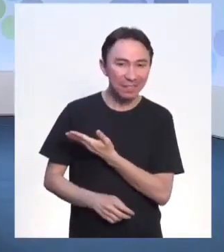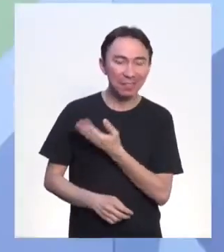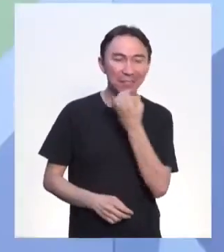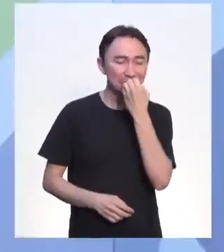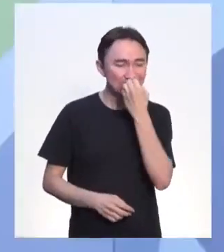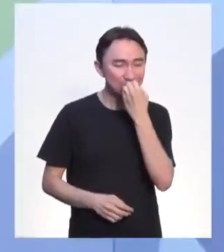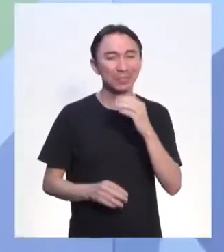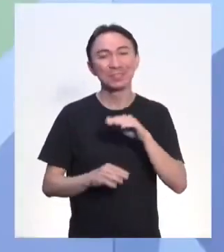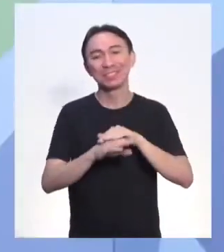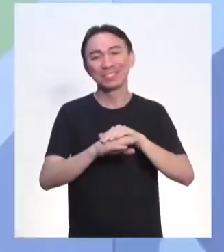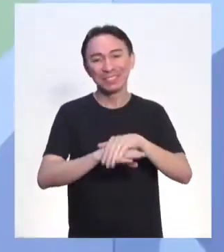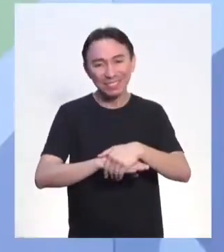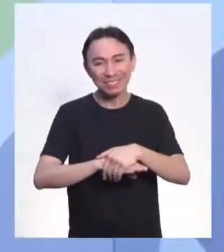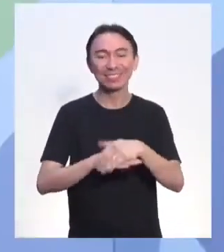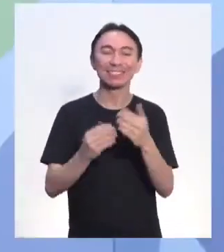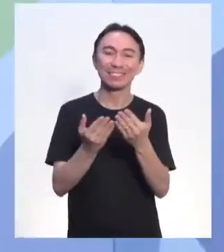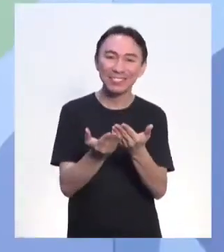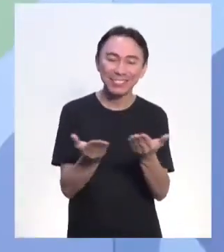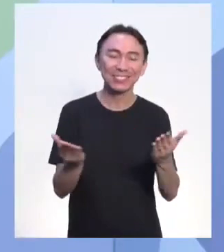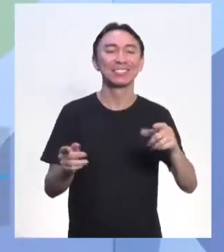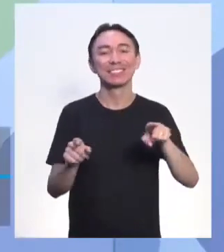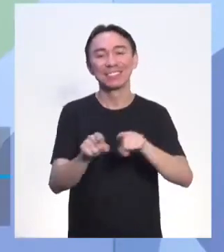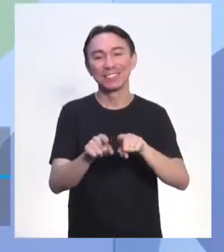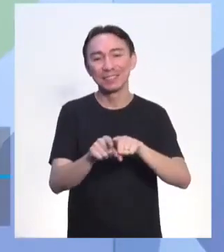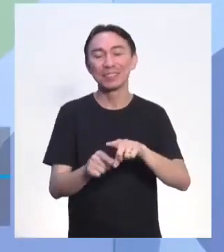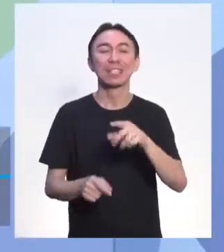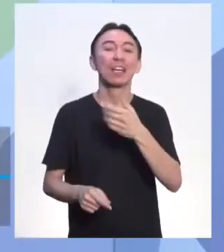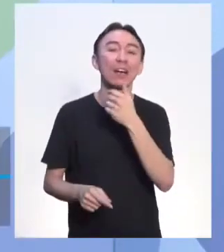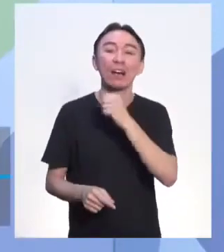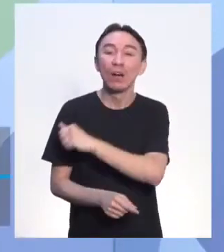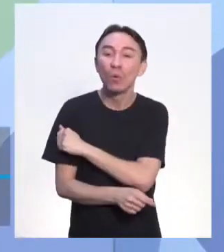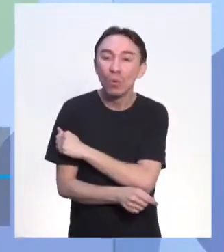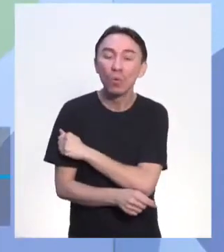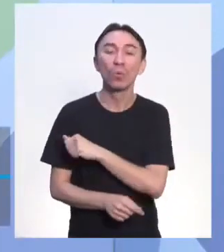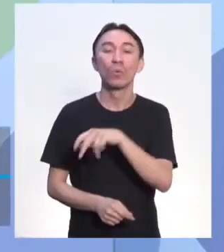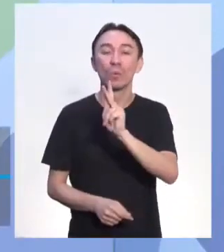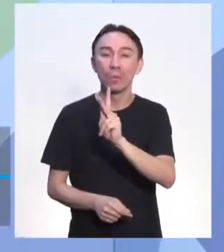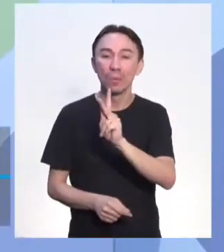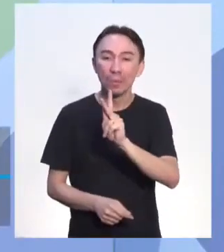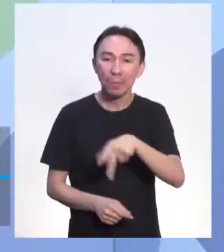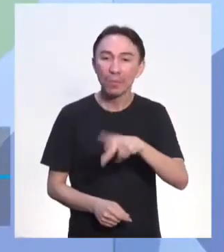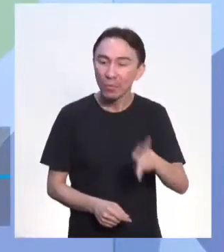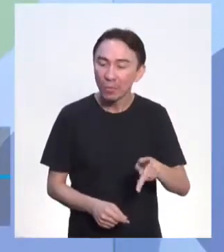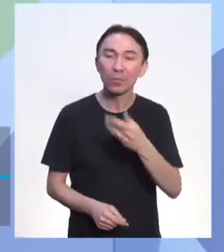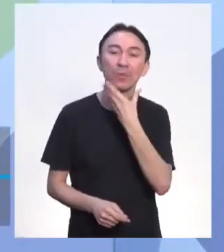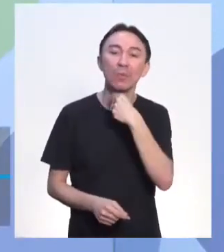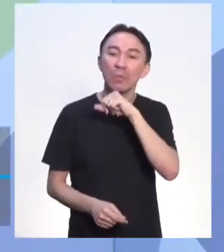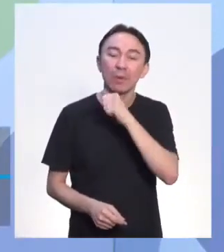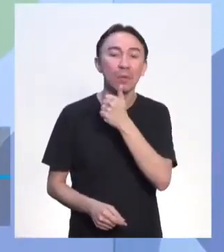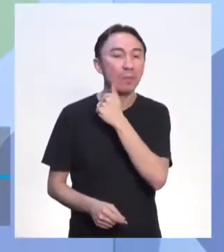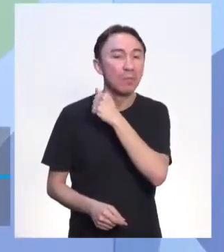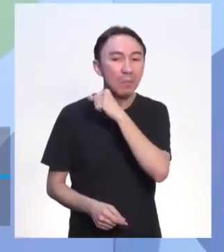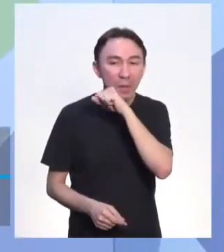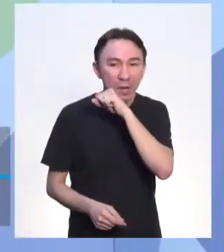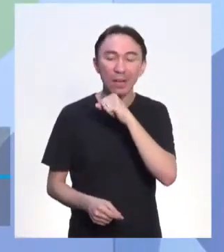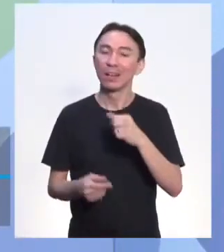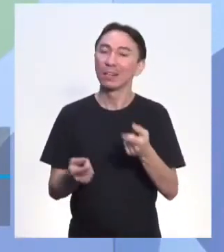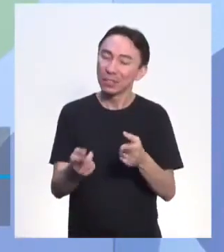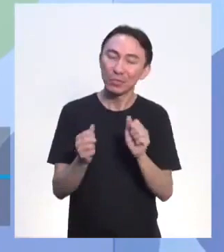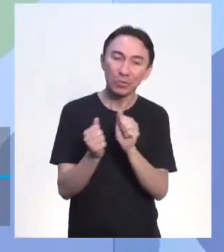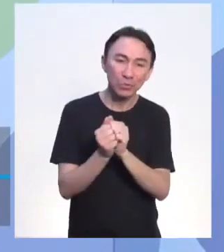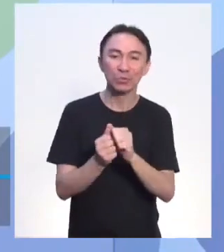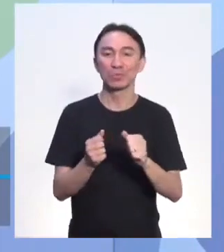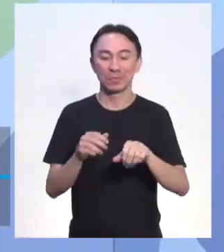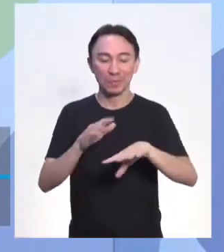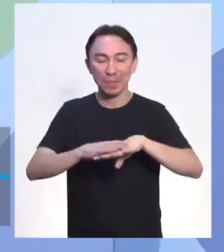Roberta, boa noite a todos os alunos, pais e professores que nos acompanham nas aulas de matemática da terceira